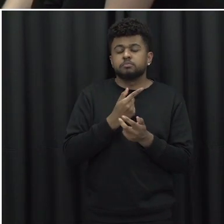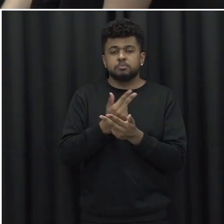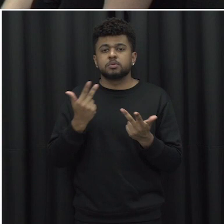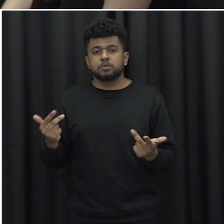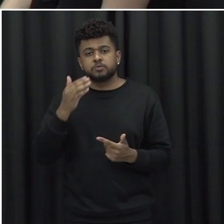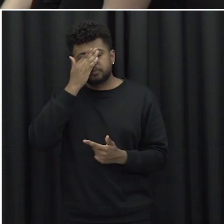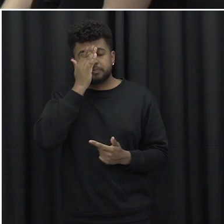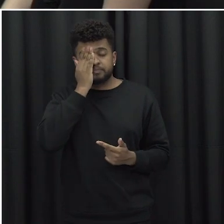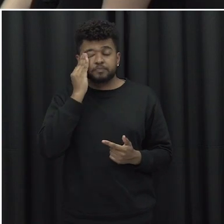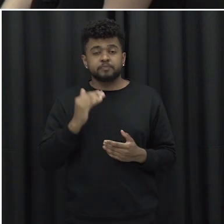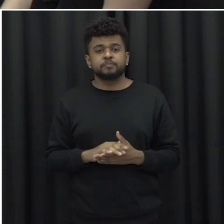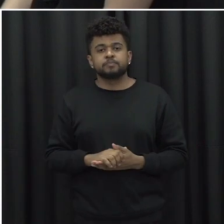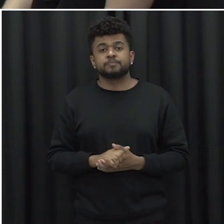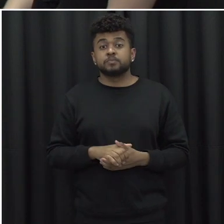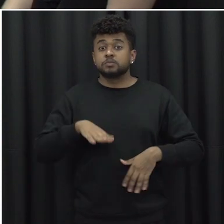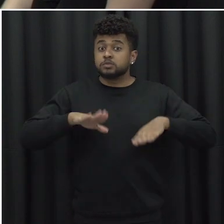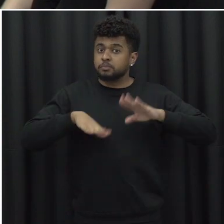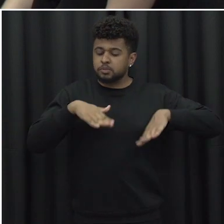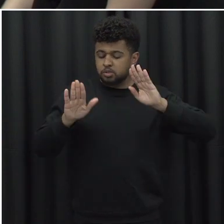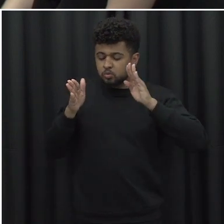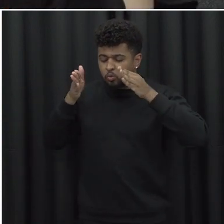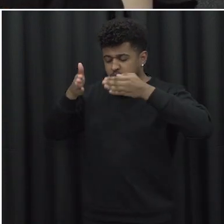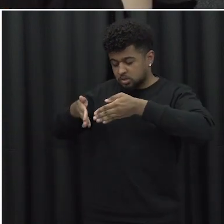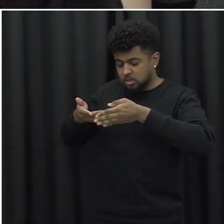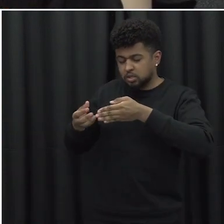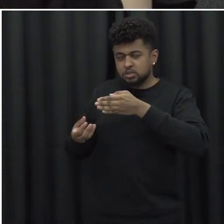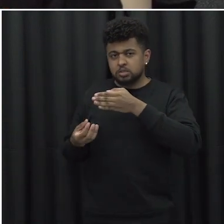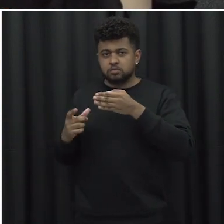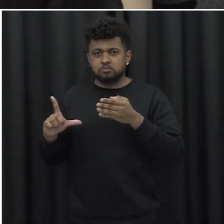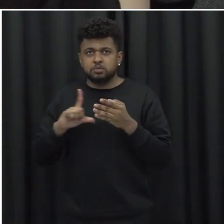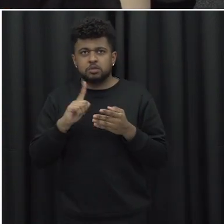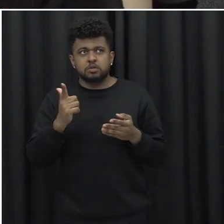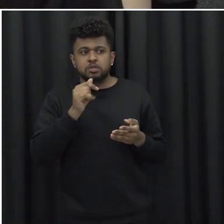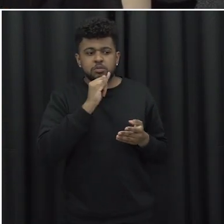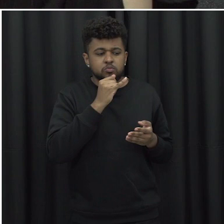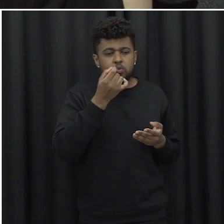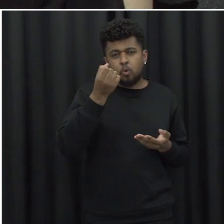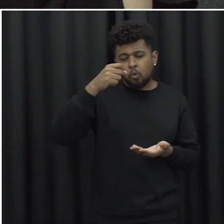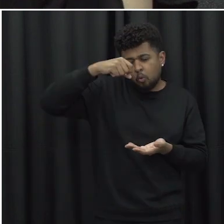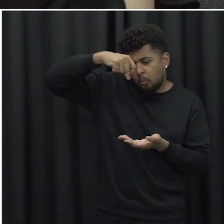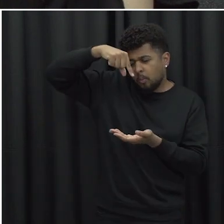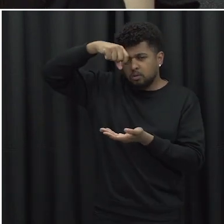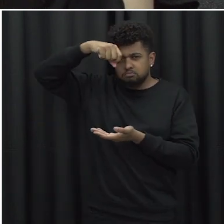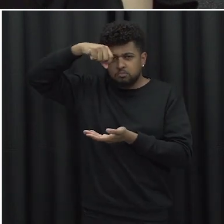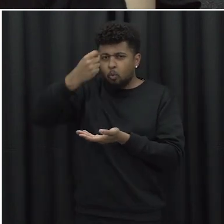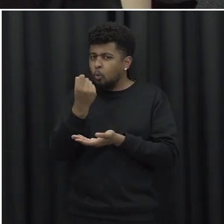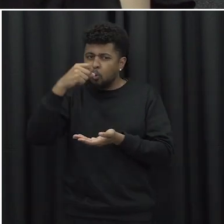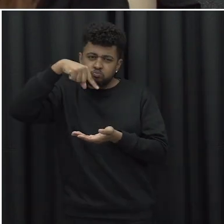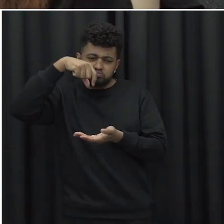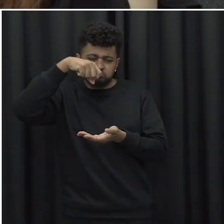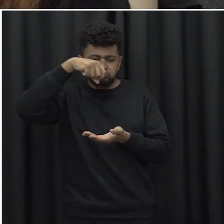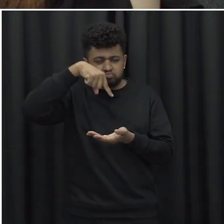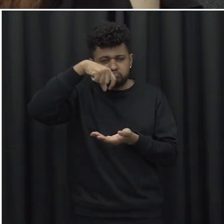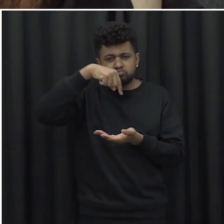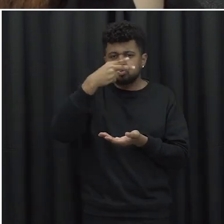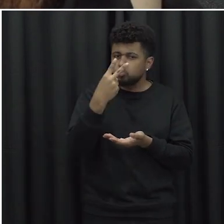medicamento ou o remédio para o paciente. E dependendo da concentração, uma dose assim de algumas gotas, 2, 3 gotas, às vezes já